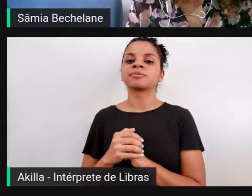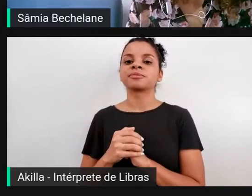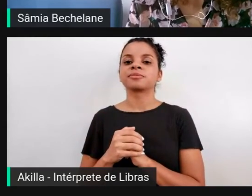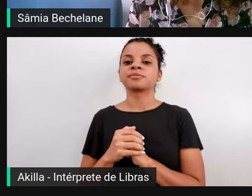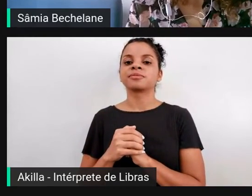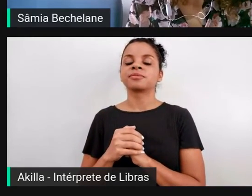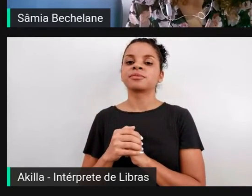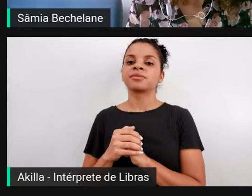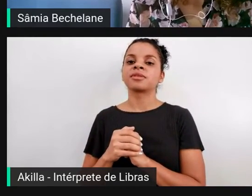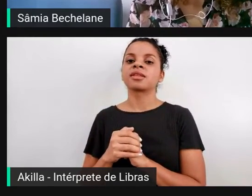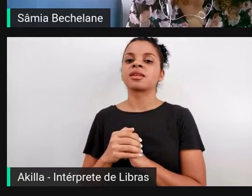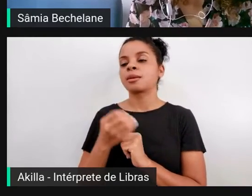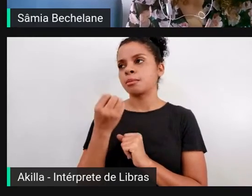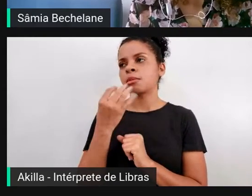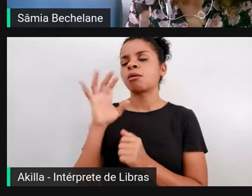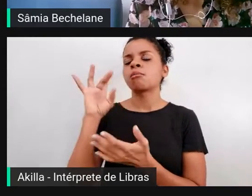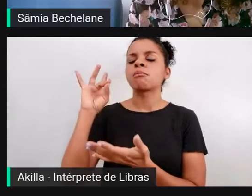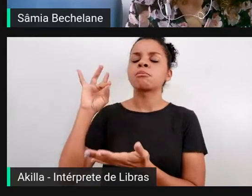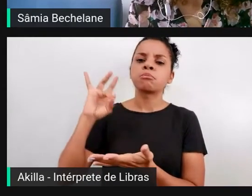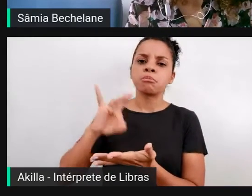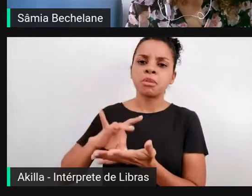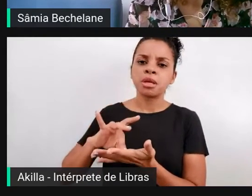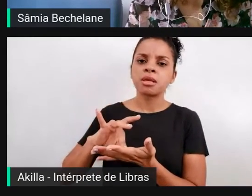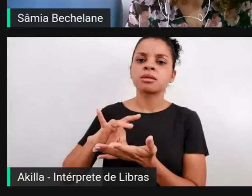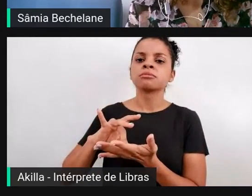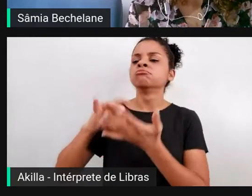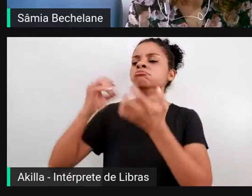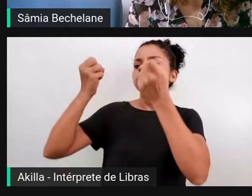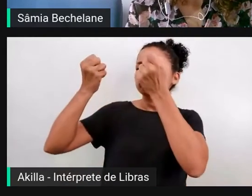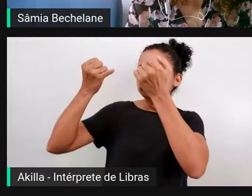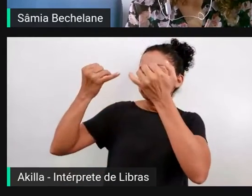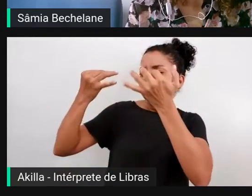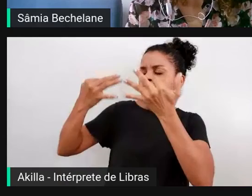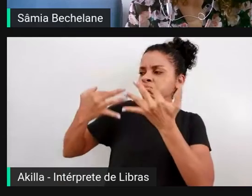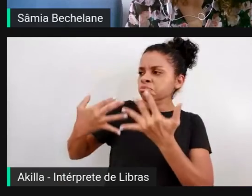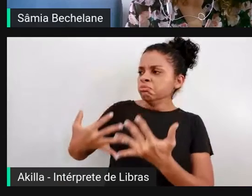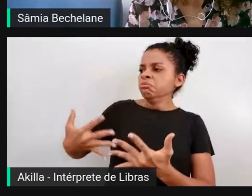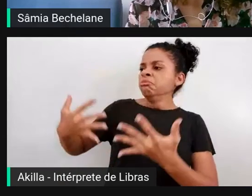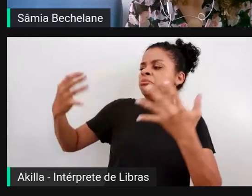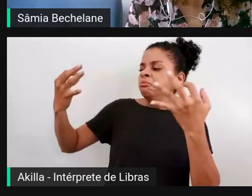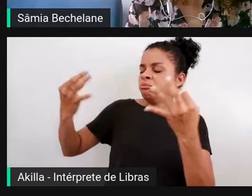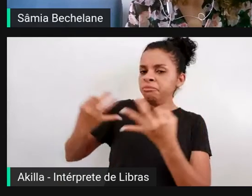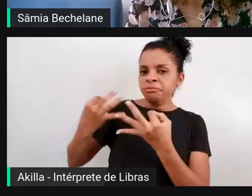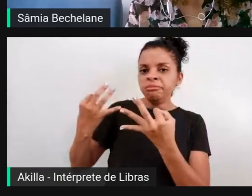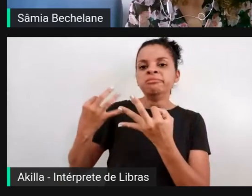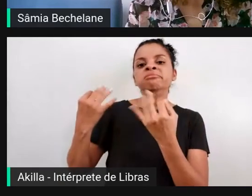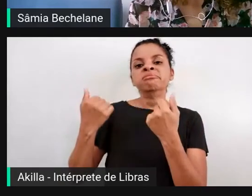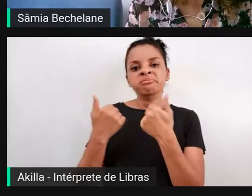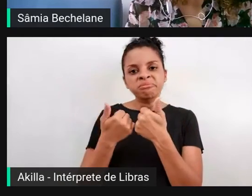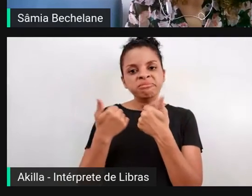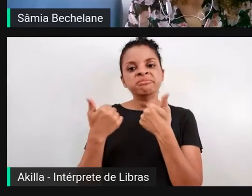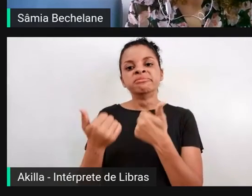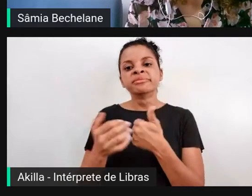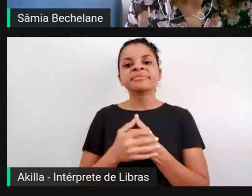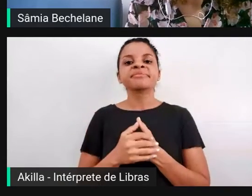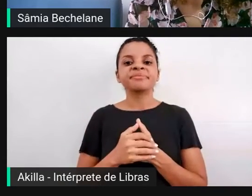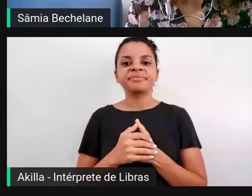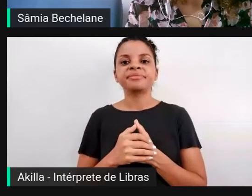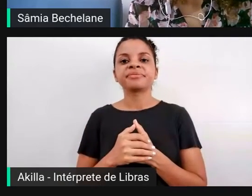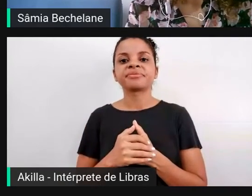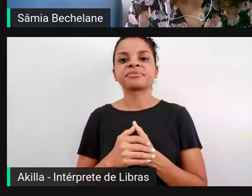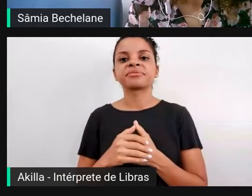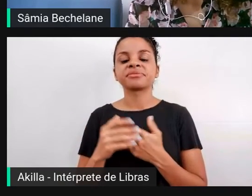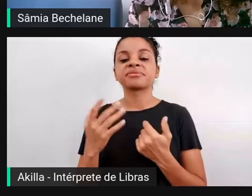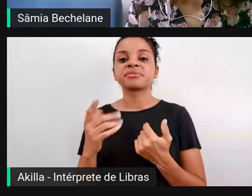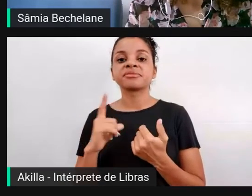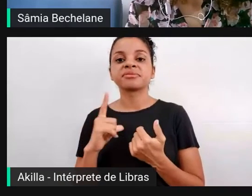bom mesmo, pela clareza da sua explanação, assim, vou olhar mais atentamente. Inclusive, a gente tem interfaces,